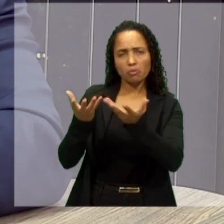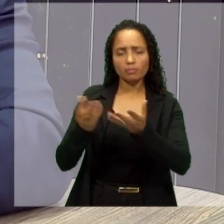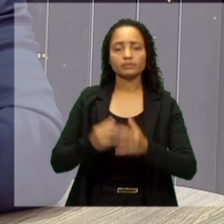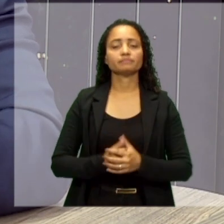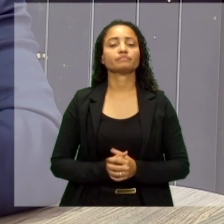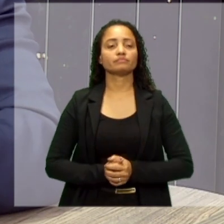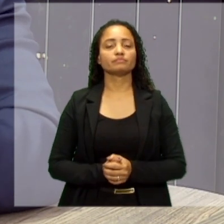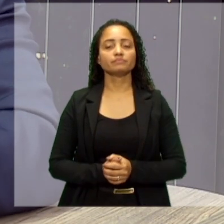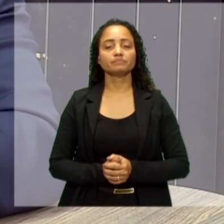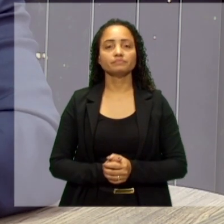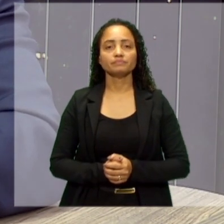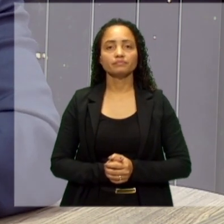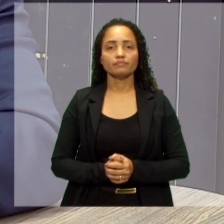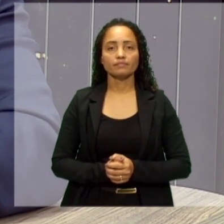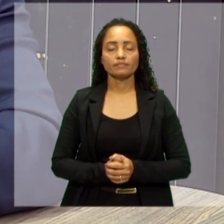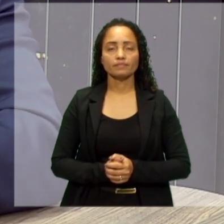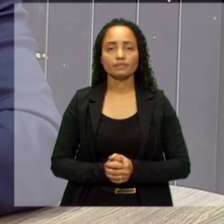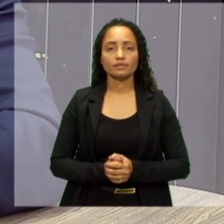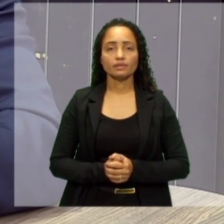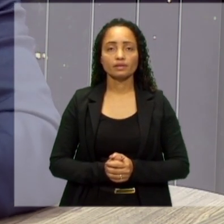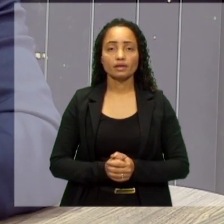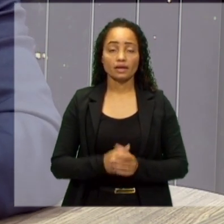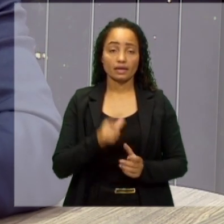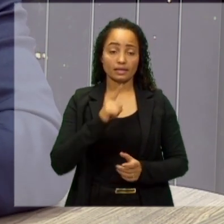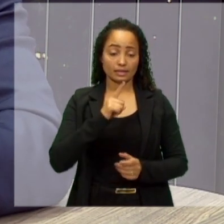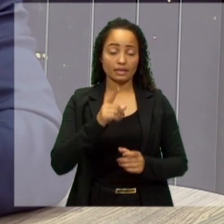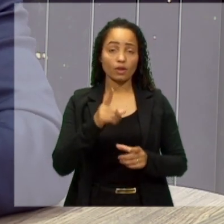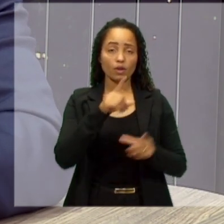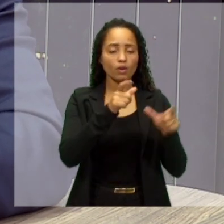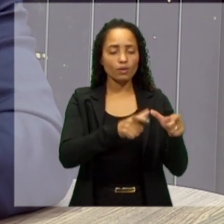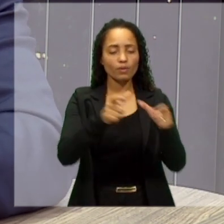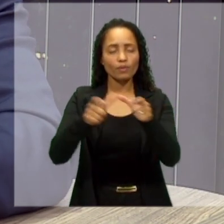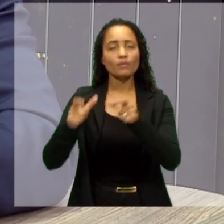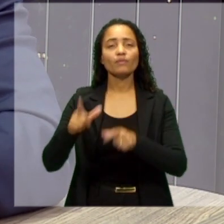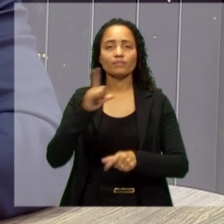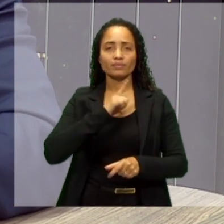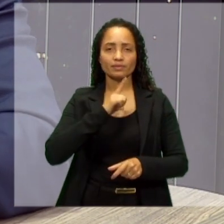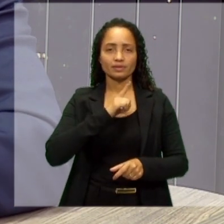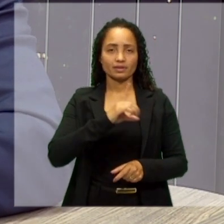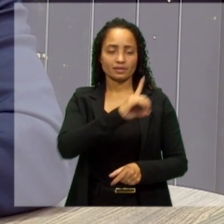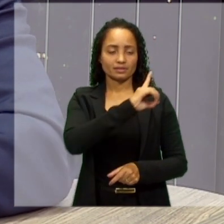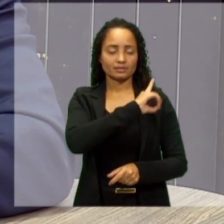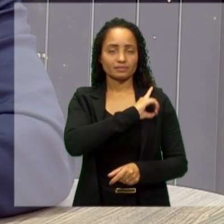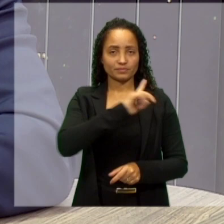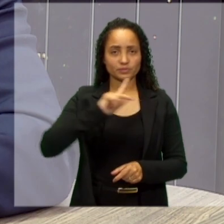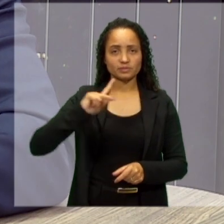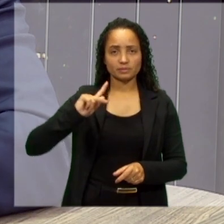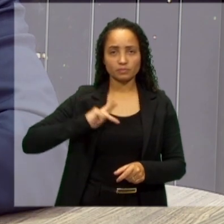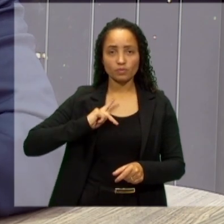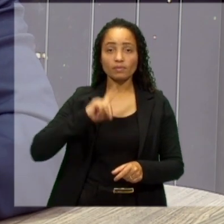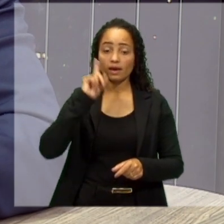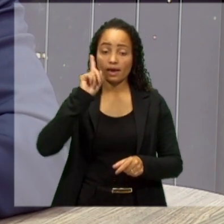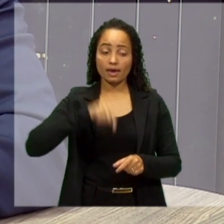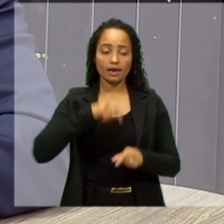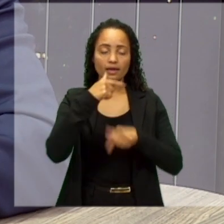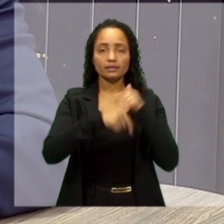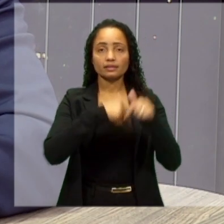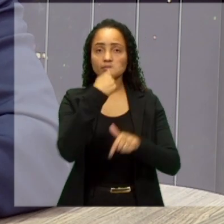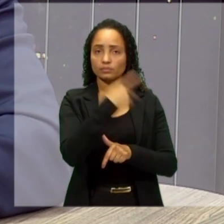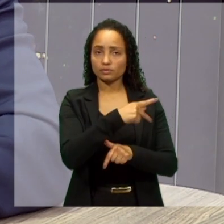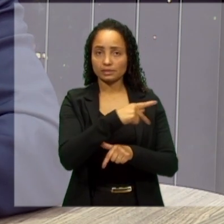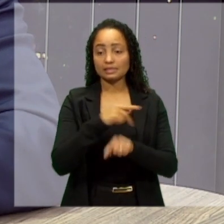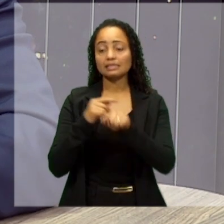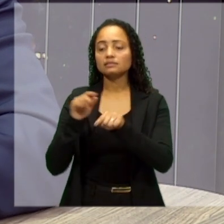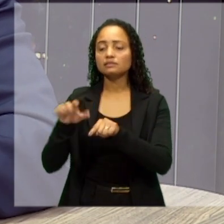Nas comarcas onde a Defensoria Pública está instalada, a atuação é da Defensoria Pública. Comarcas em que a